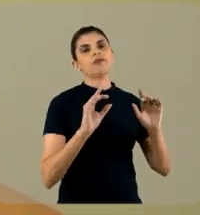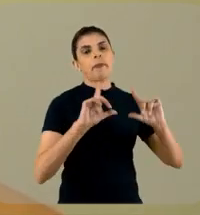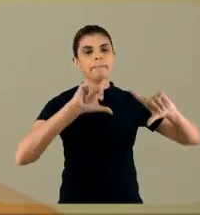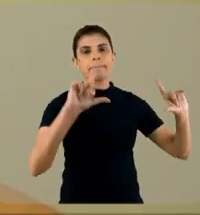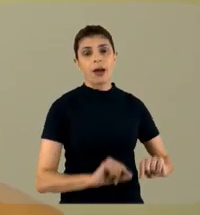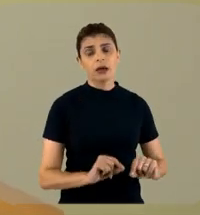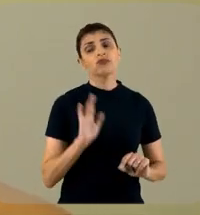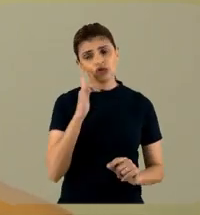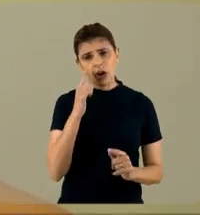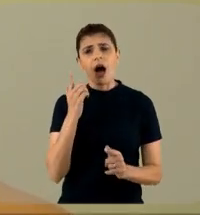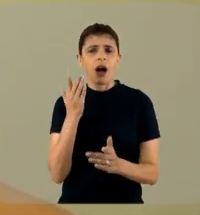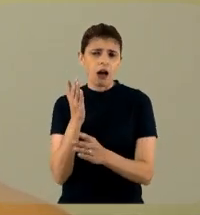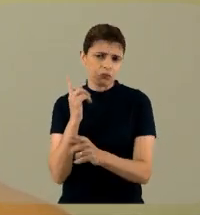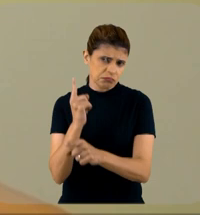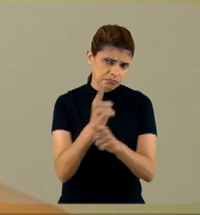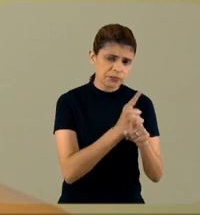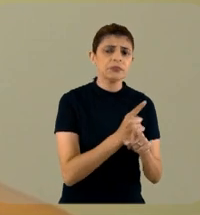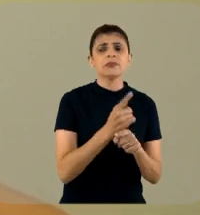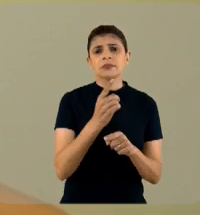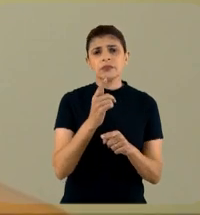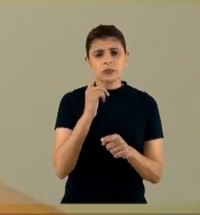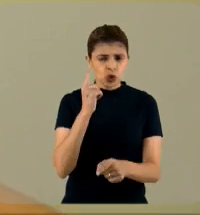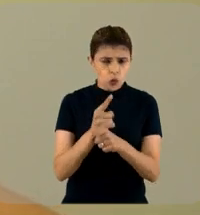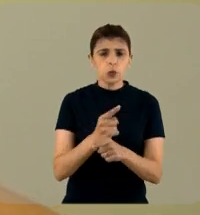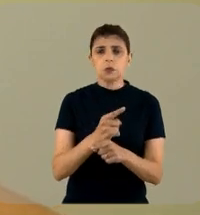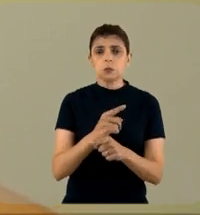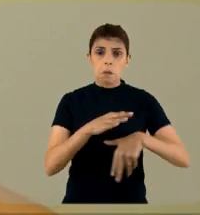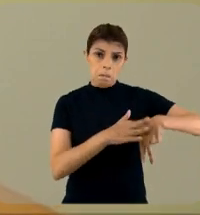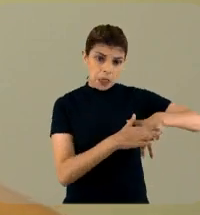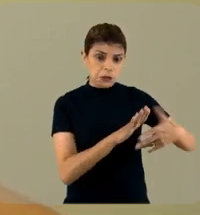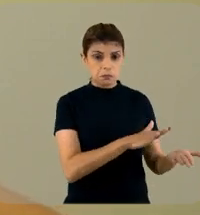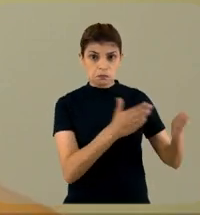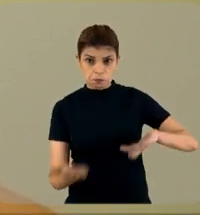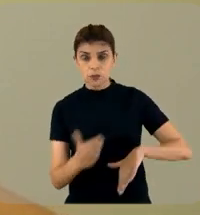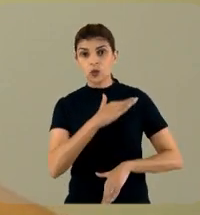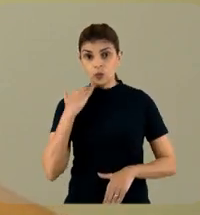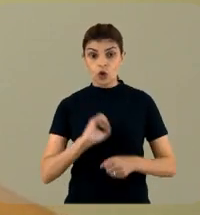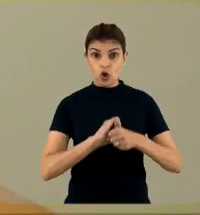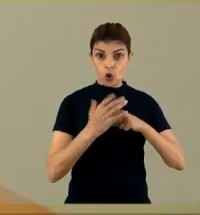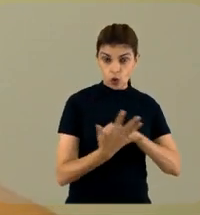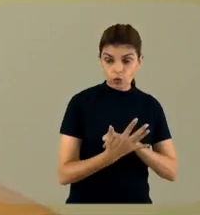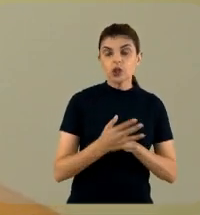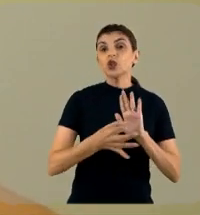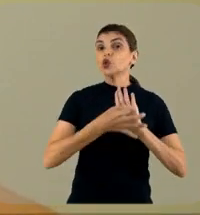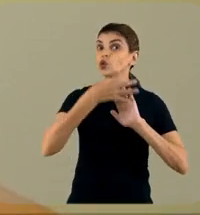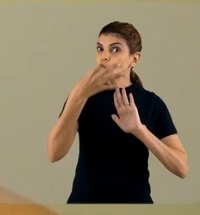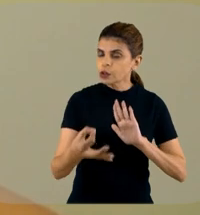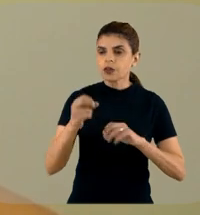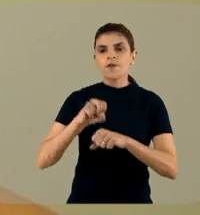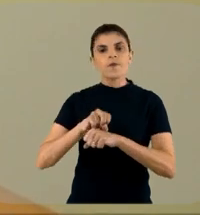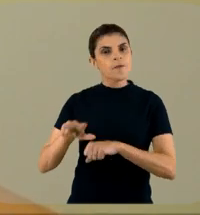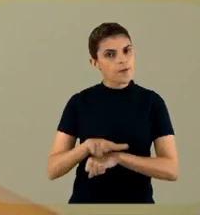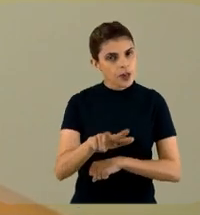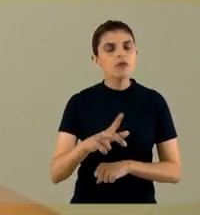tecidos então alguns estudos que fizeram autópsia de pacientes que foram a óbito por covid-19 eh sugerem que a infecção né